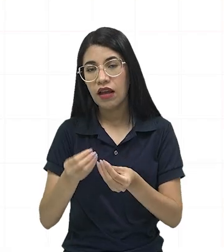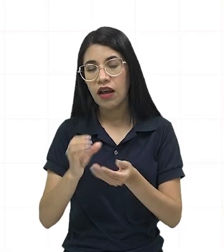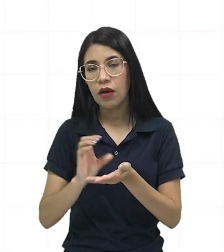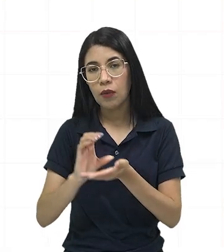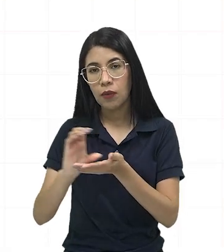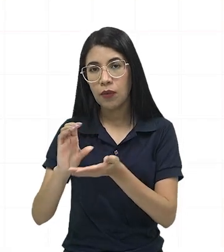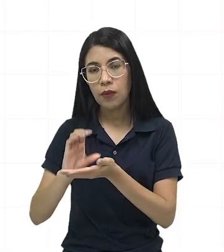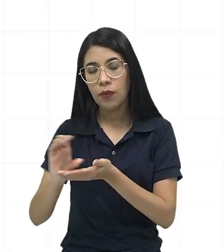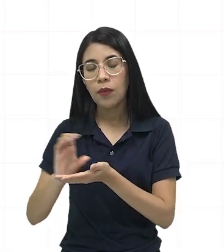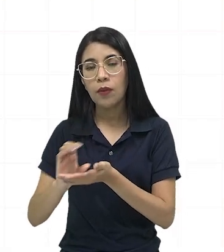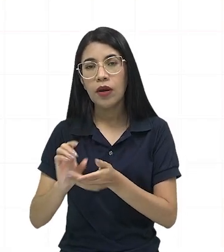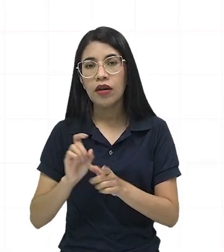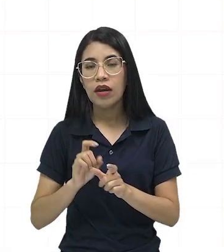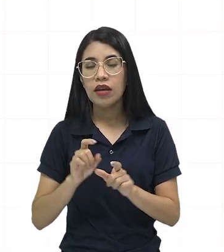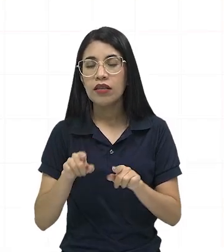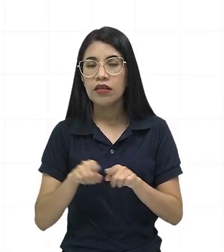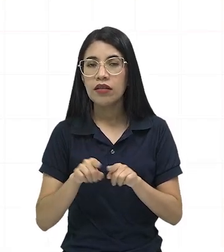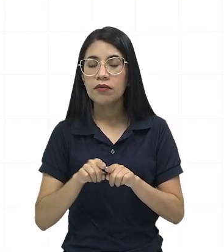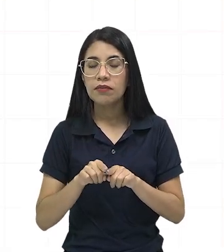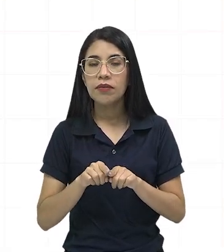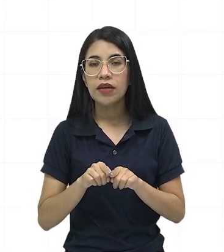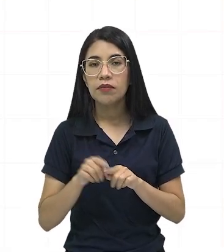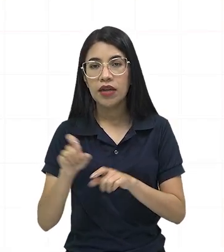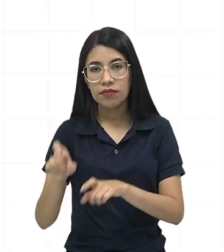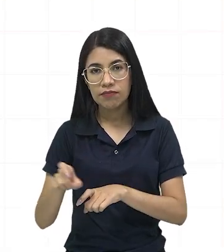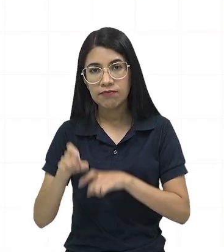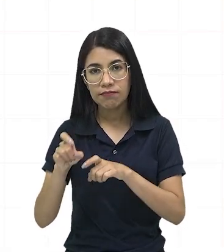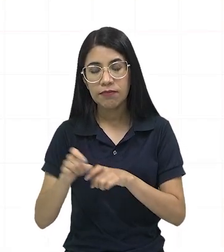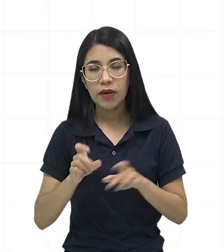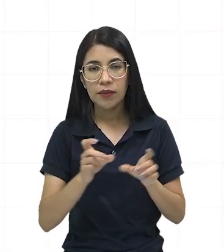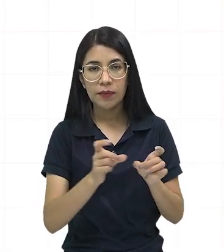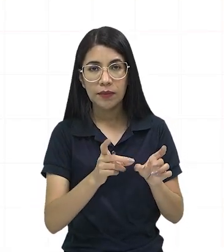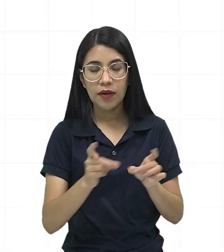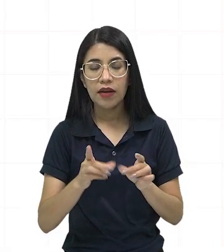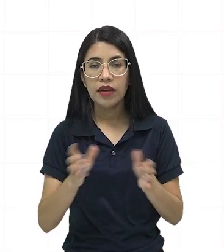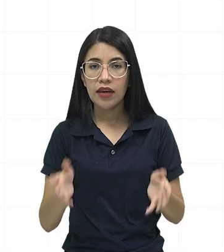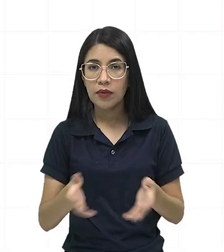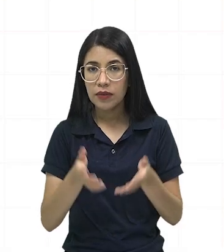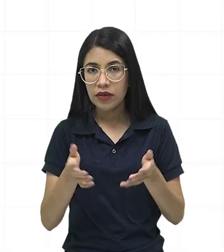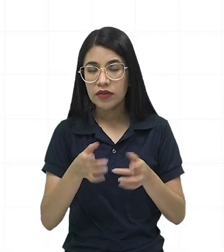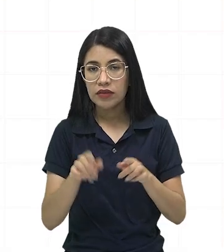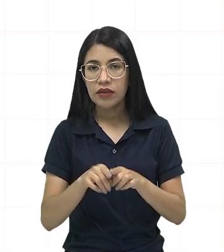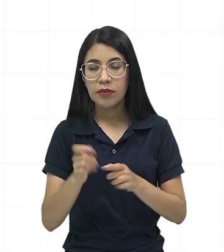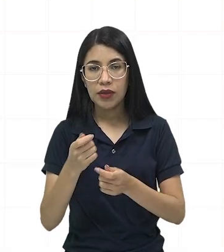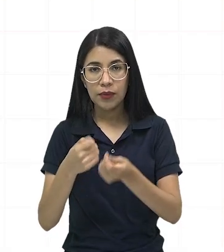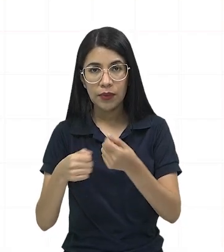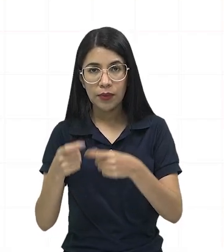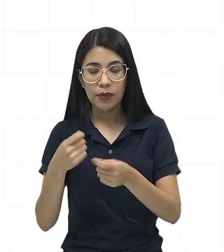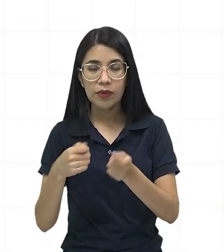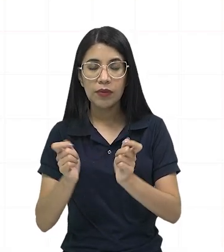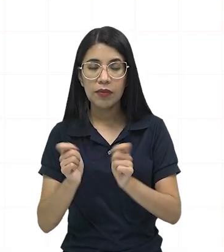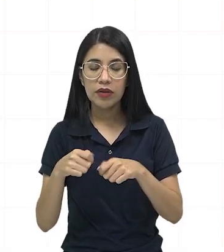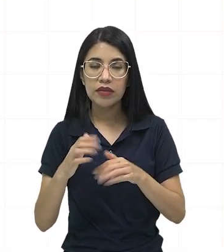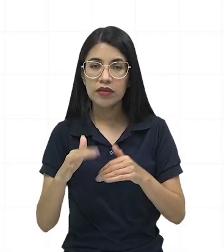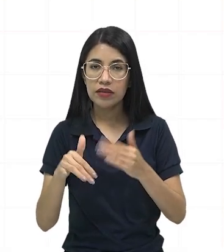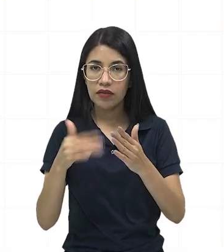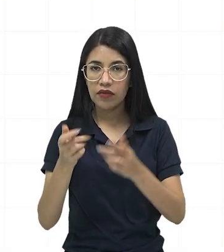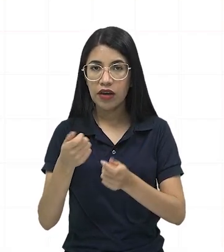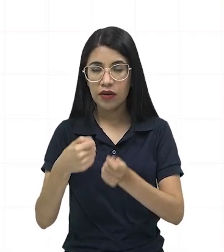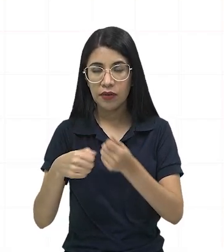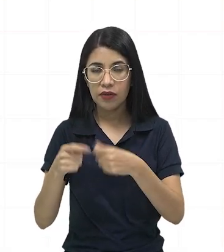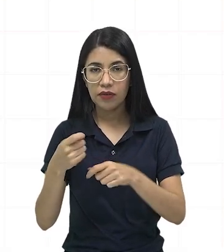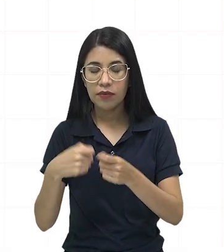né, à agricultura, né? Então percebam que isso vai ser um incentivo financeiro, né, ao desenvolvimento